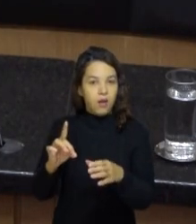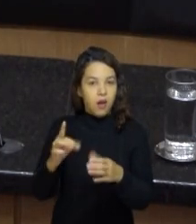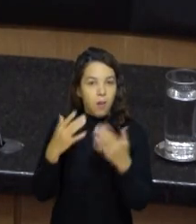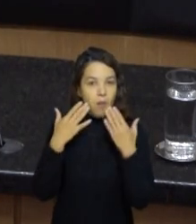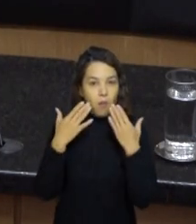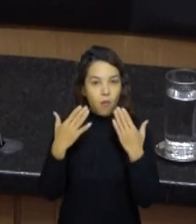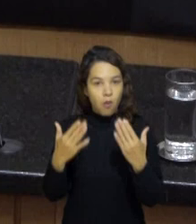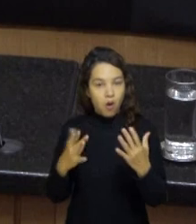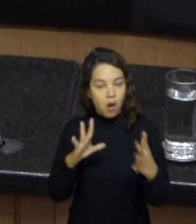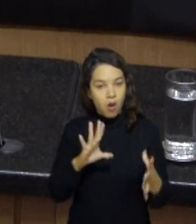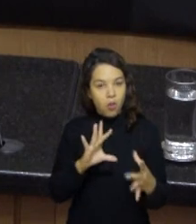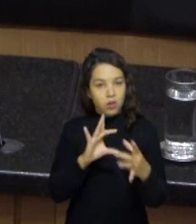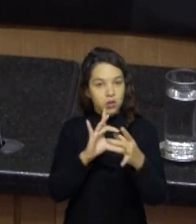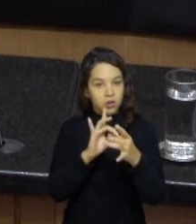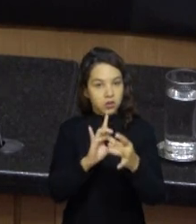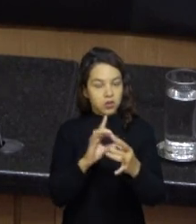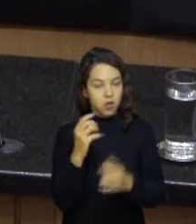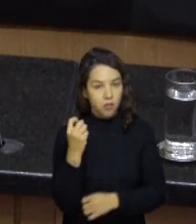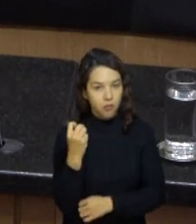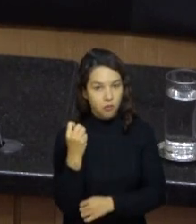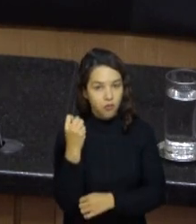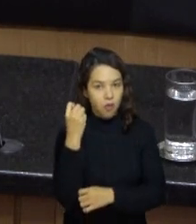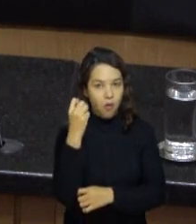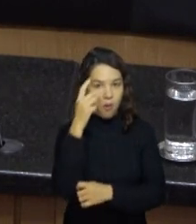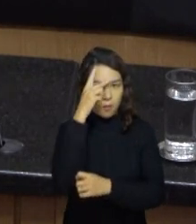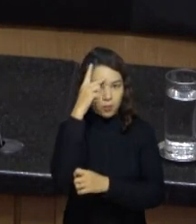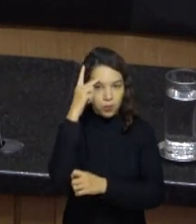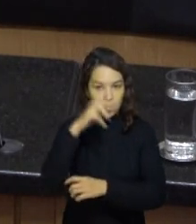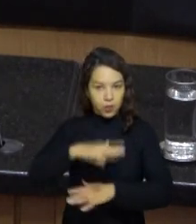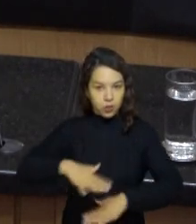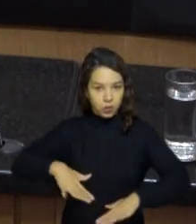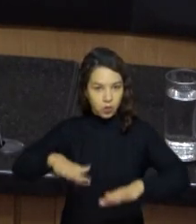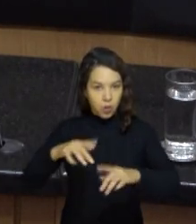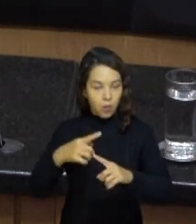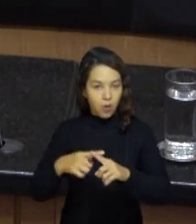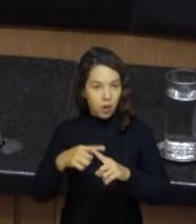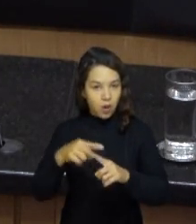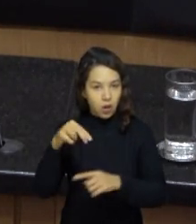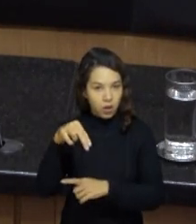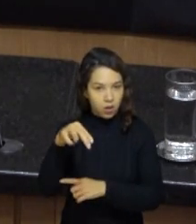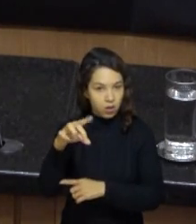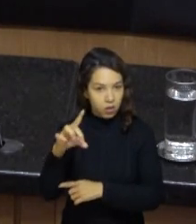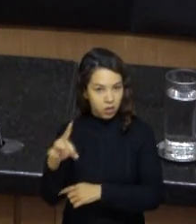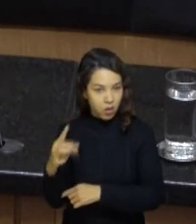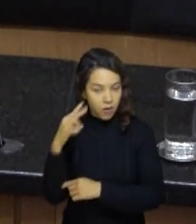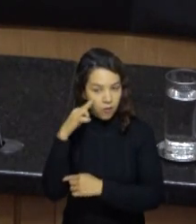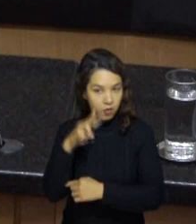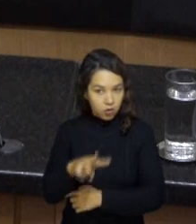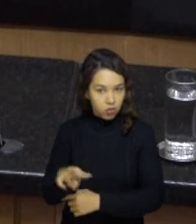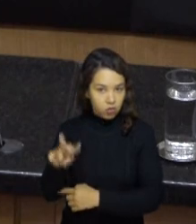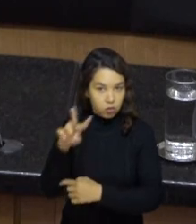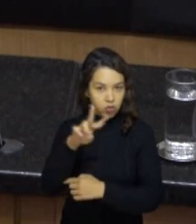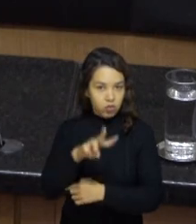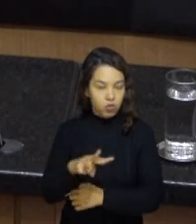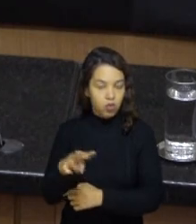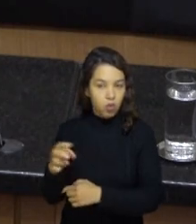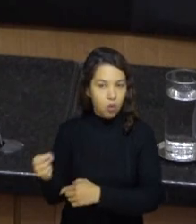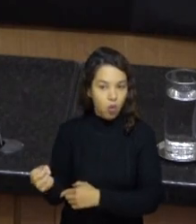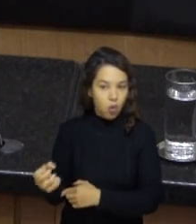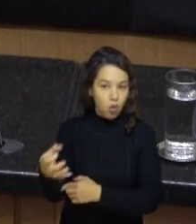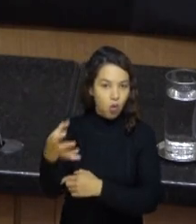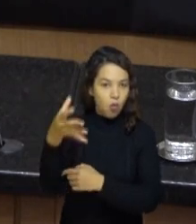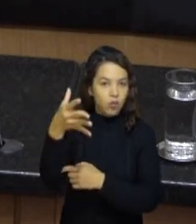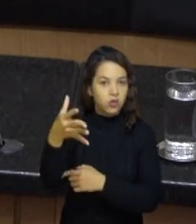daqui. Porque o Grupo ND teve uma visão de vanguarda, uma visão de inovação, de valorizar a comunicação